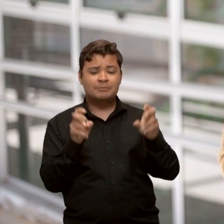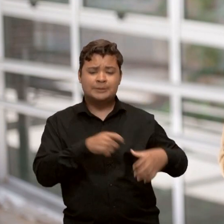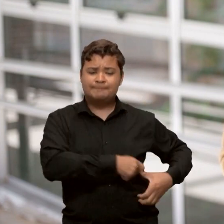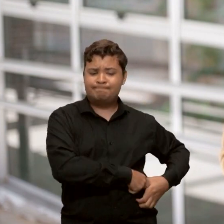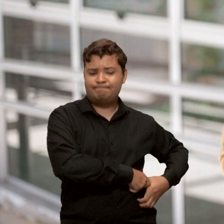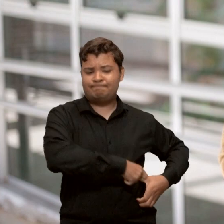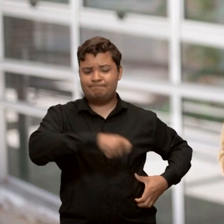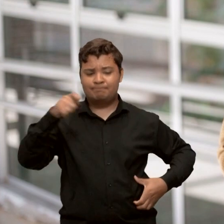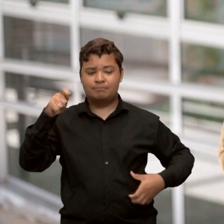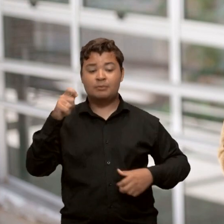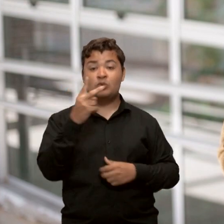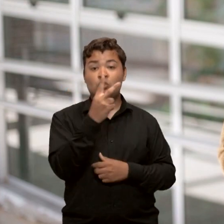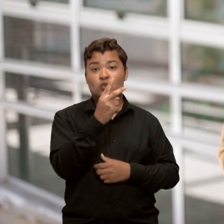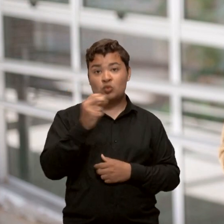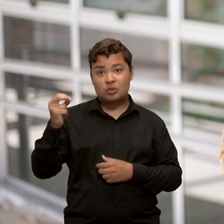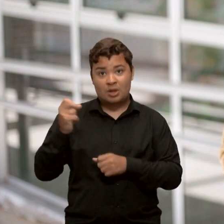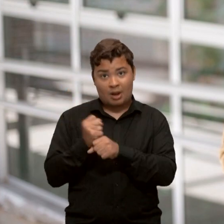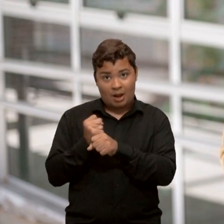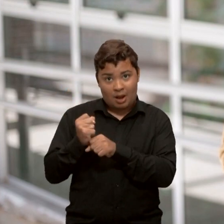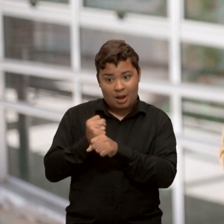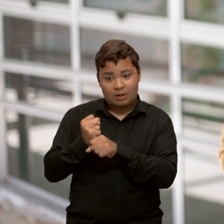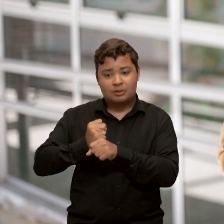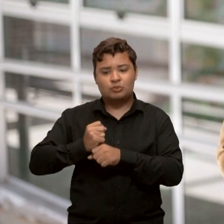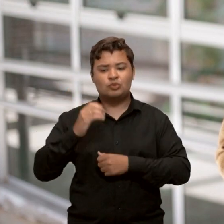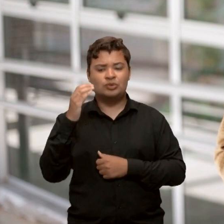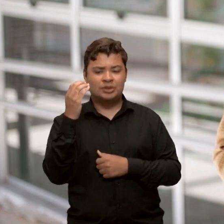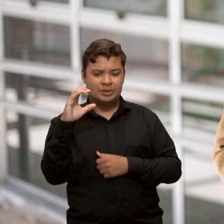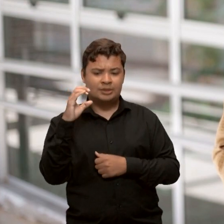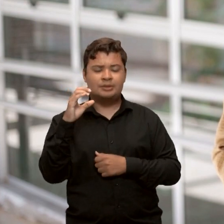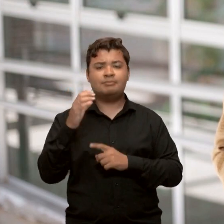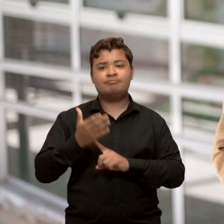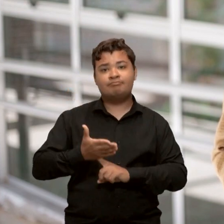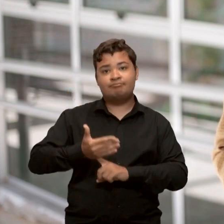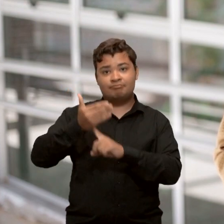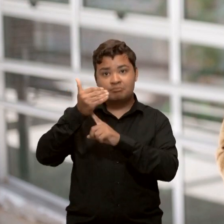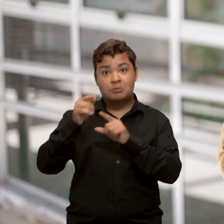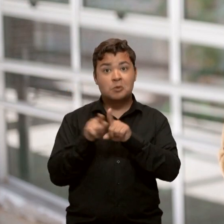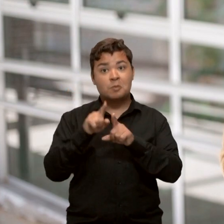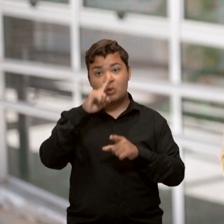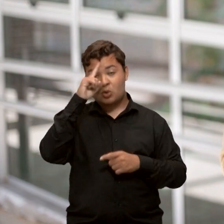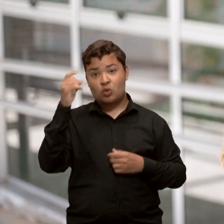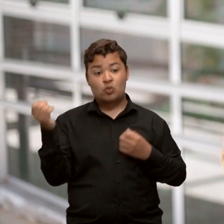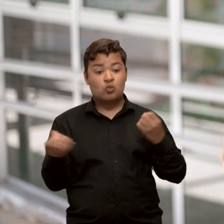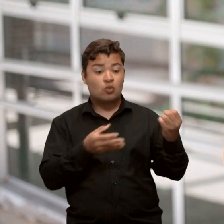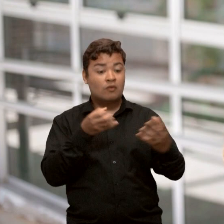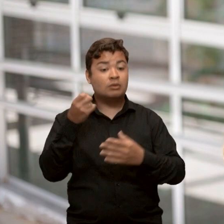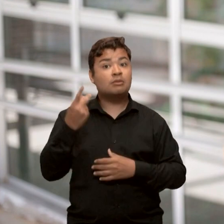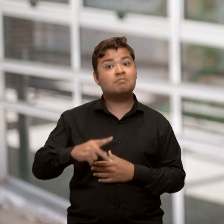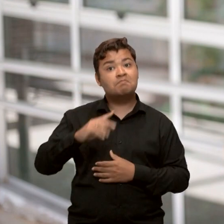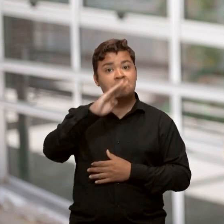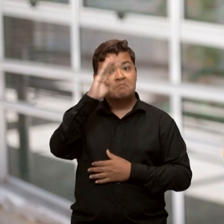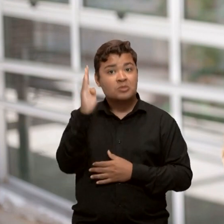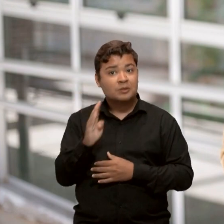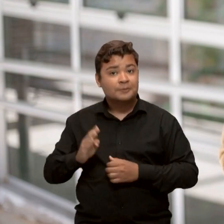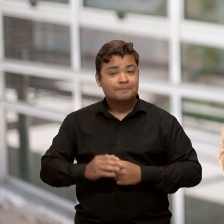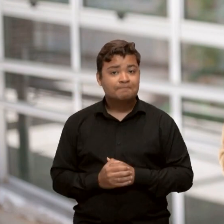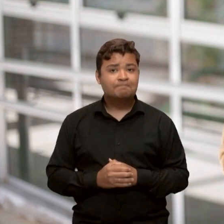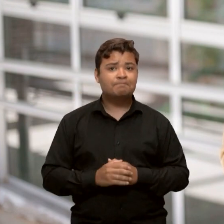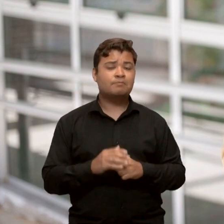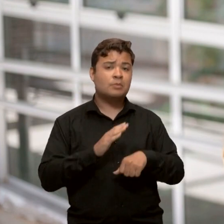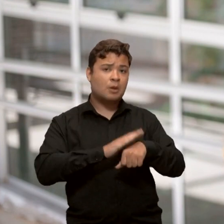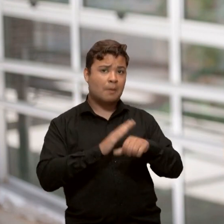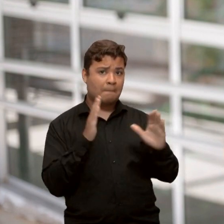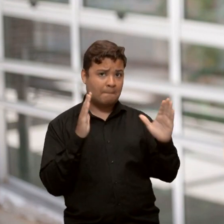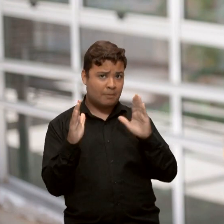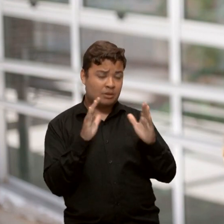da Independência, 200 anos de ciência, tecnologia e inovação no Brasil. O prazo para se inscrever